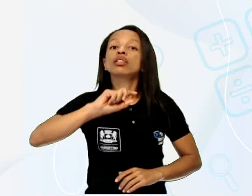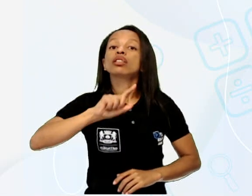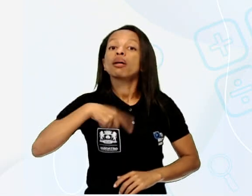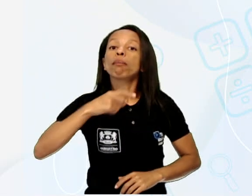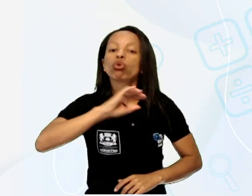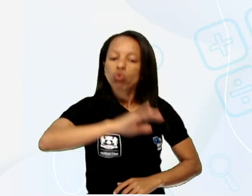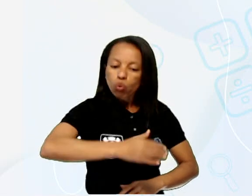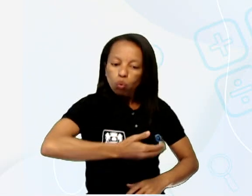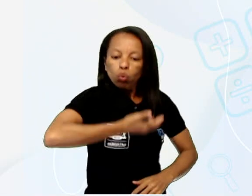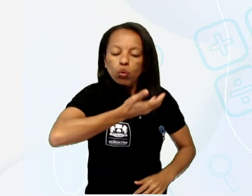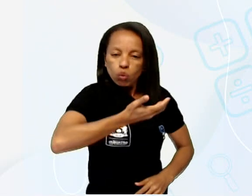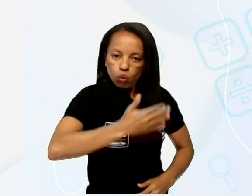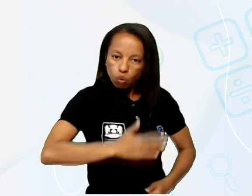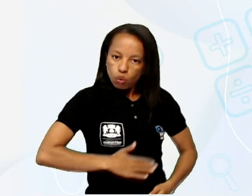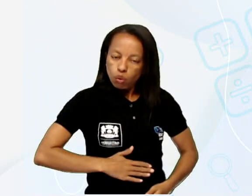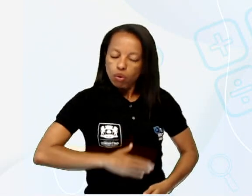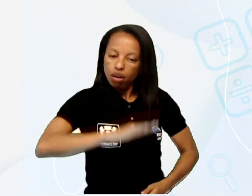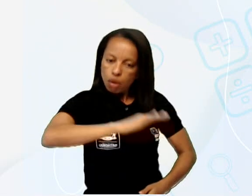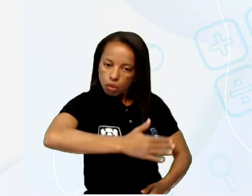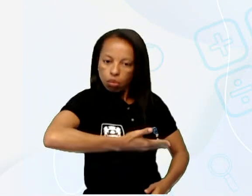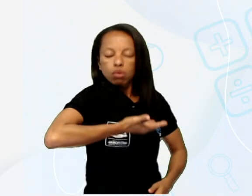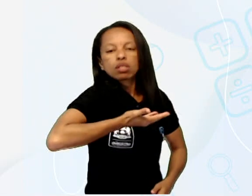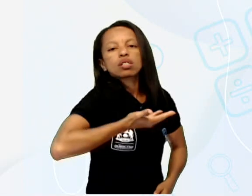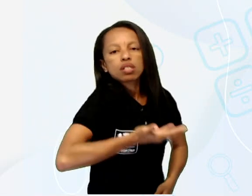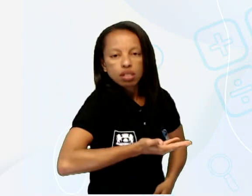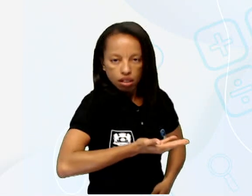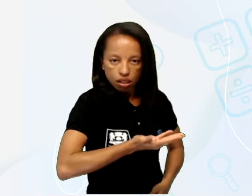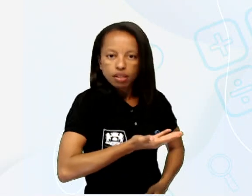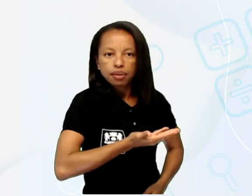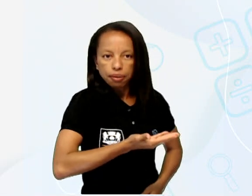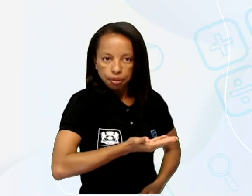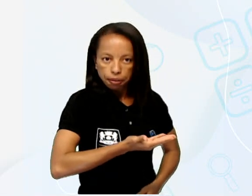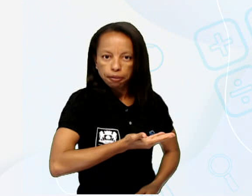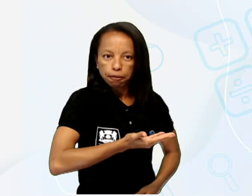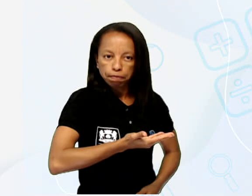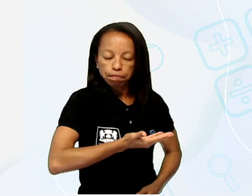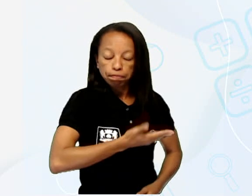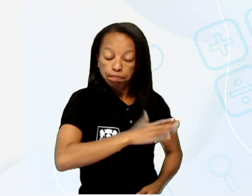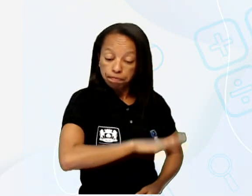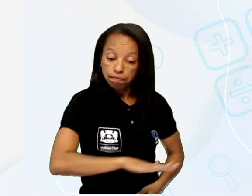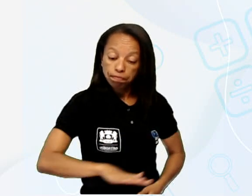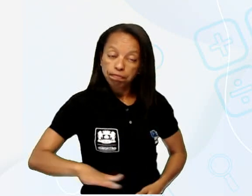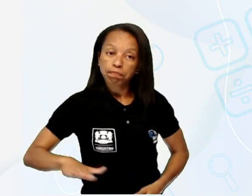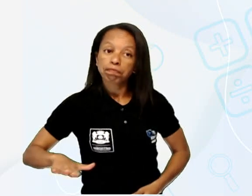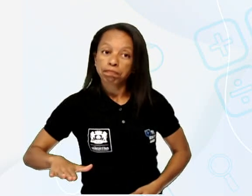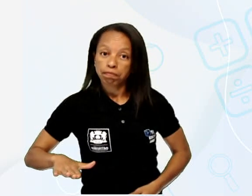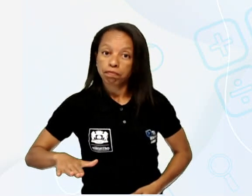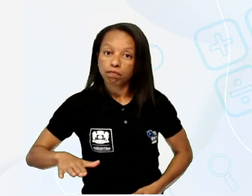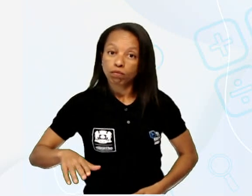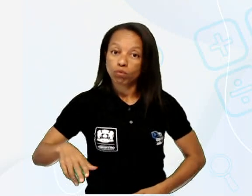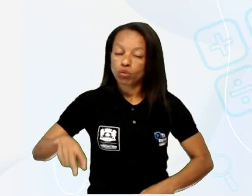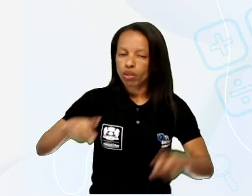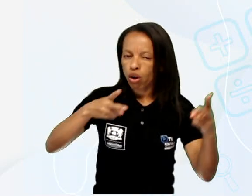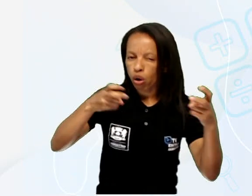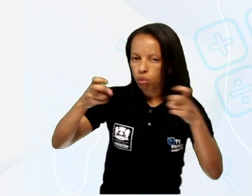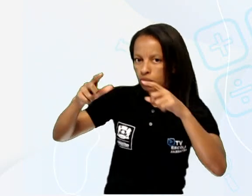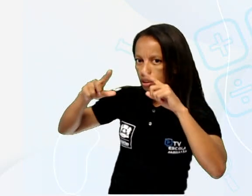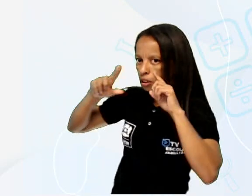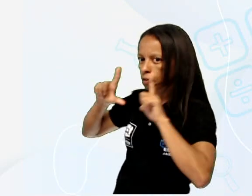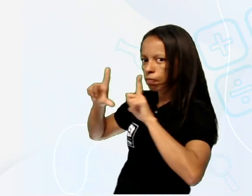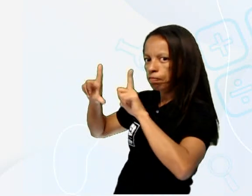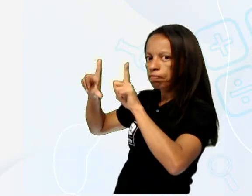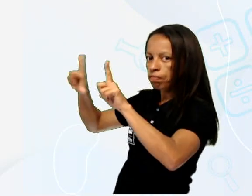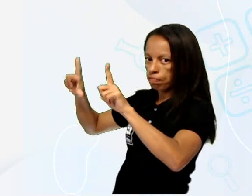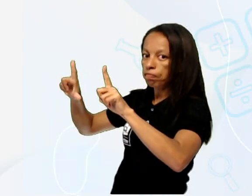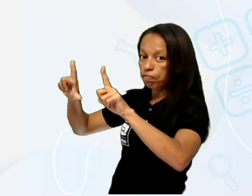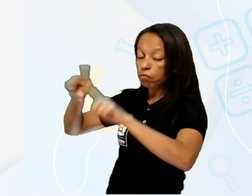para cima, depois que você deu 5 tapas fortes. Aqui, ó, mostra um pouco do procedimento. Depois que você deu 5